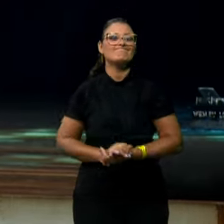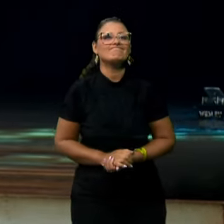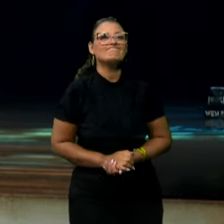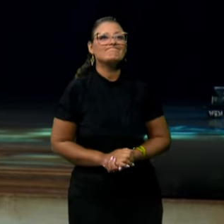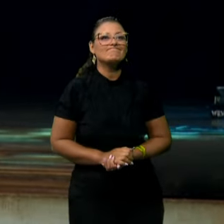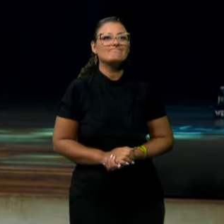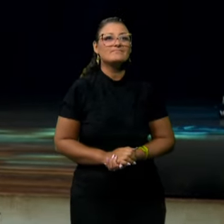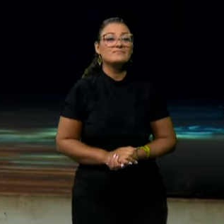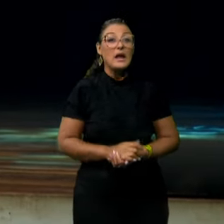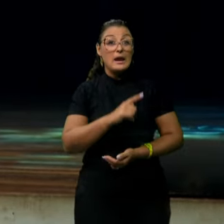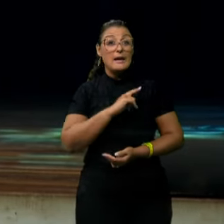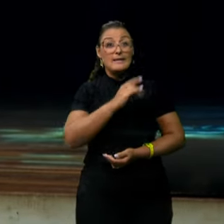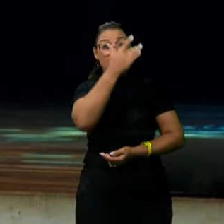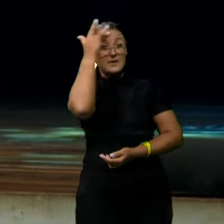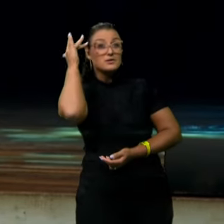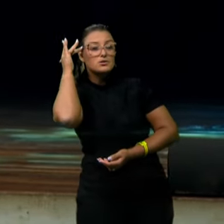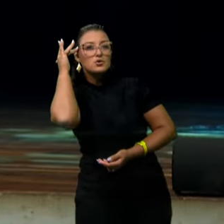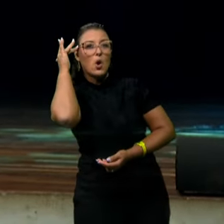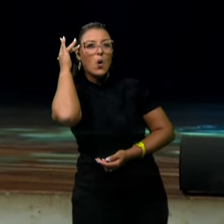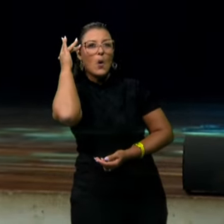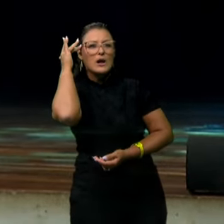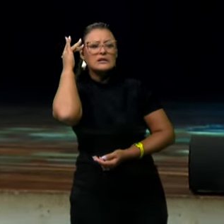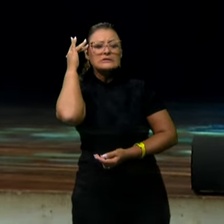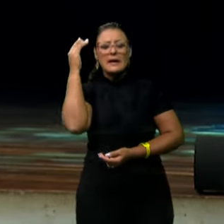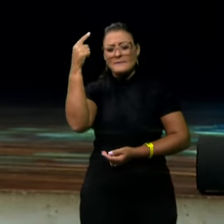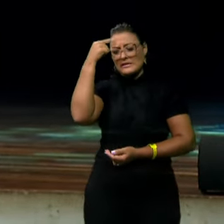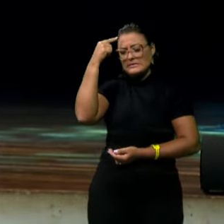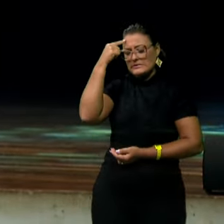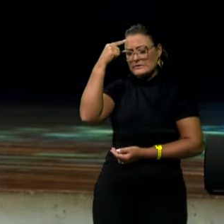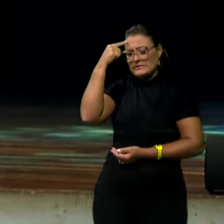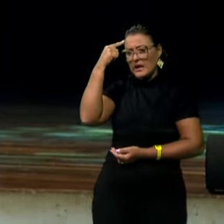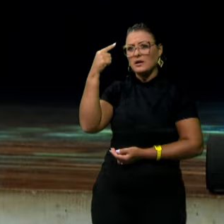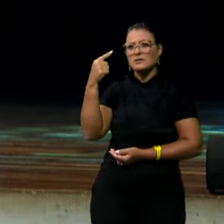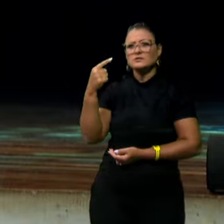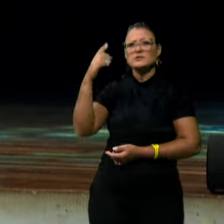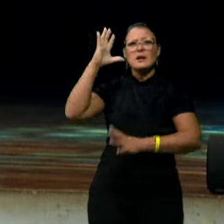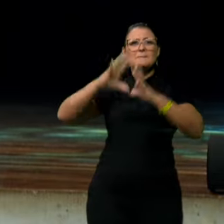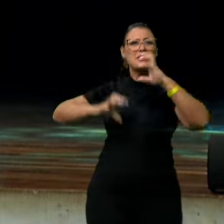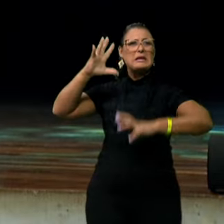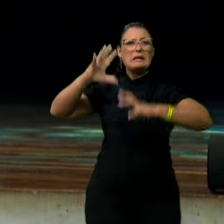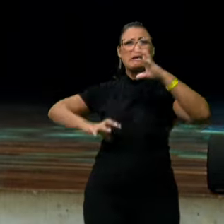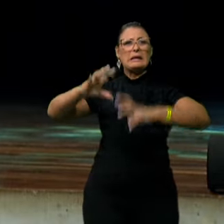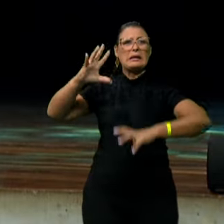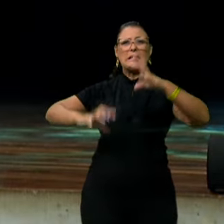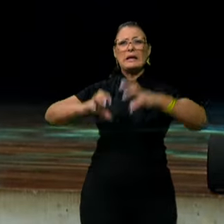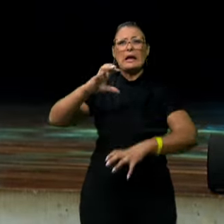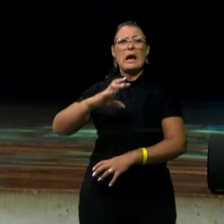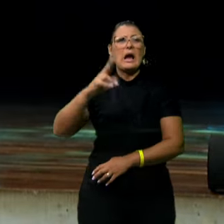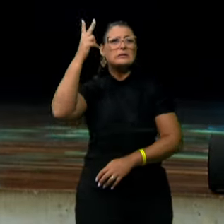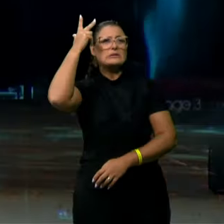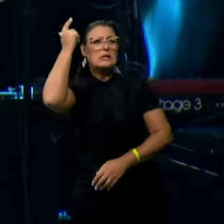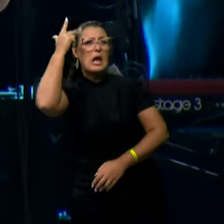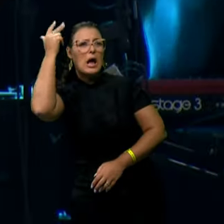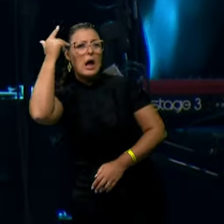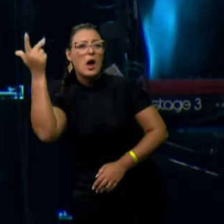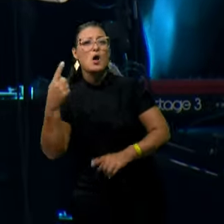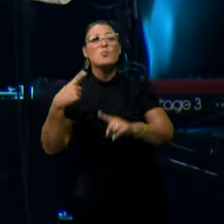e algum de vocês vão se empurrar se acusar falando não vive no humano natural quando não estou entendendo